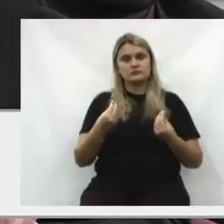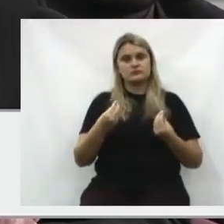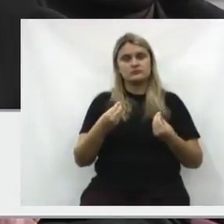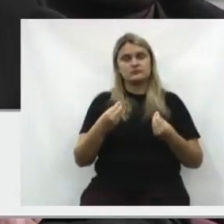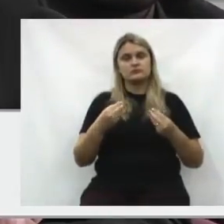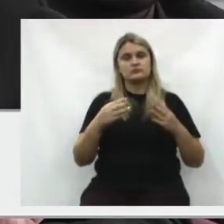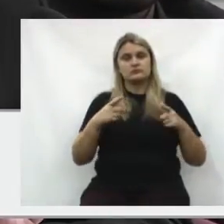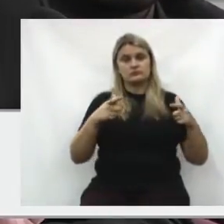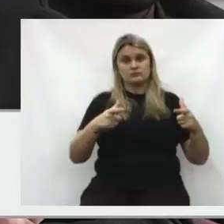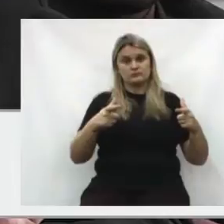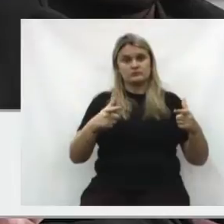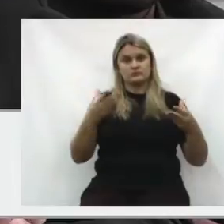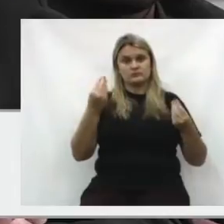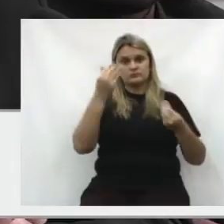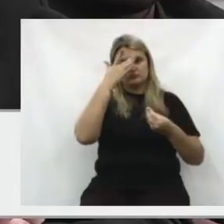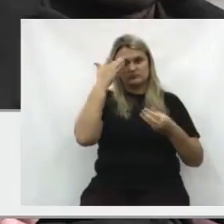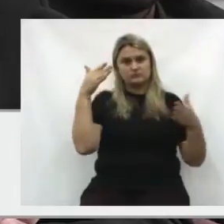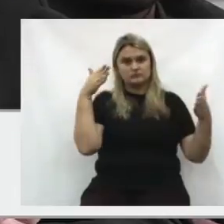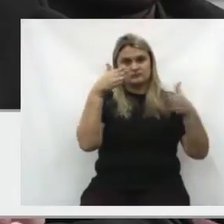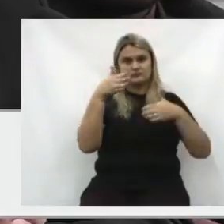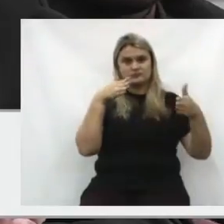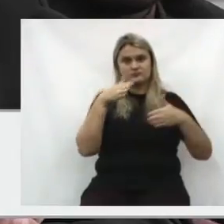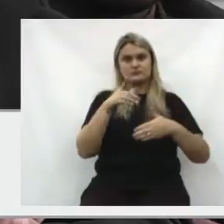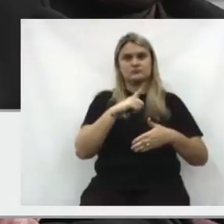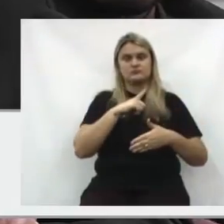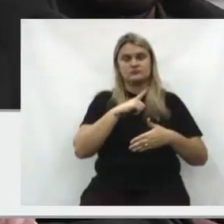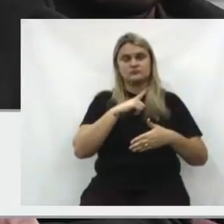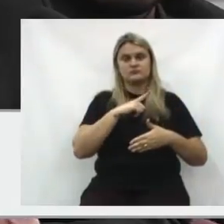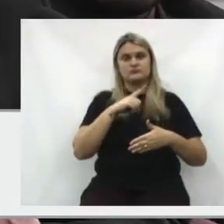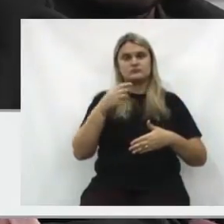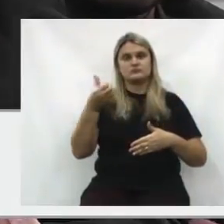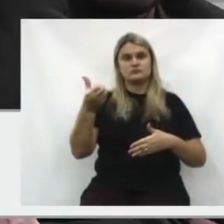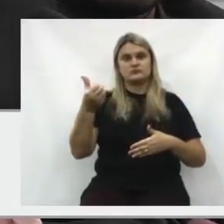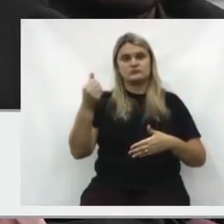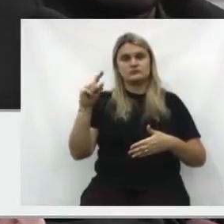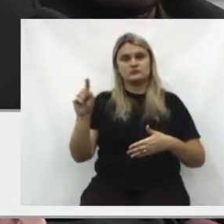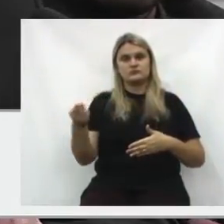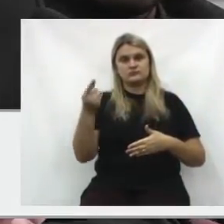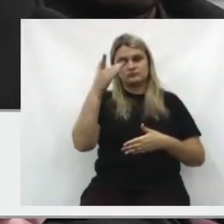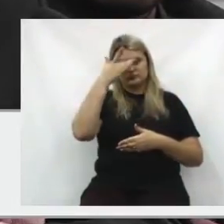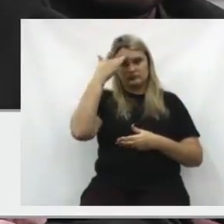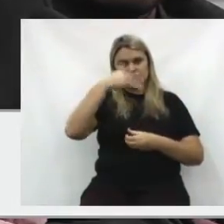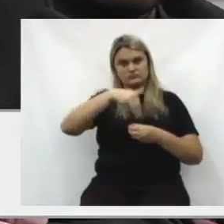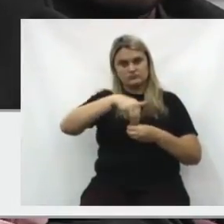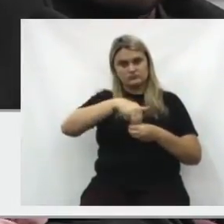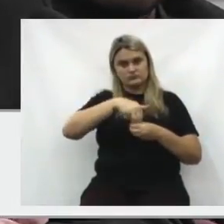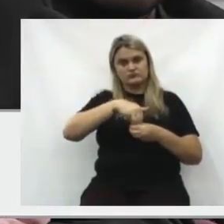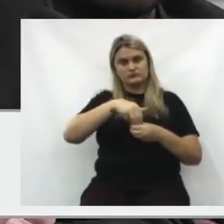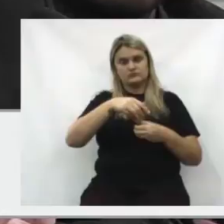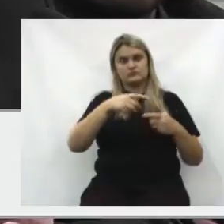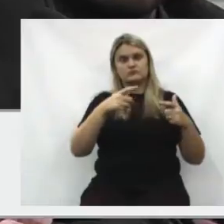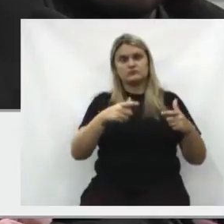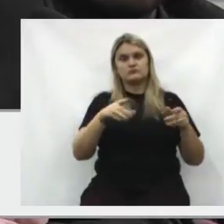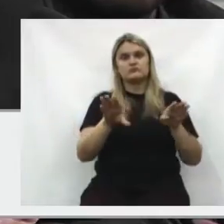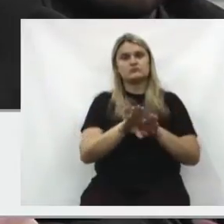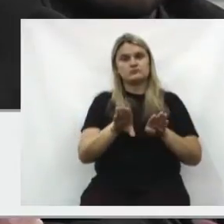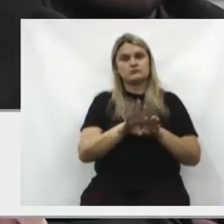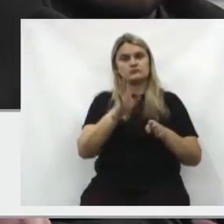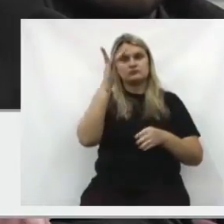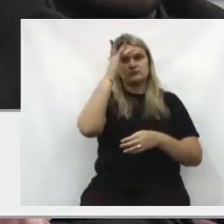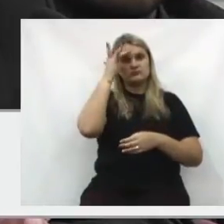a necessidade é grande, a região é grande, são mais de 5, quase 6 mil eleitores naquela